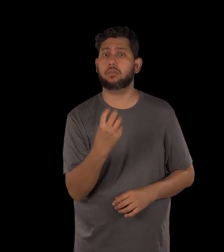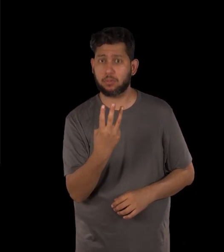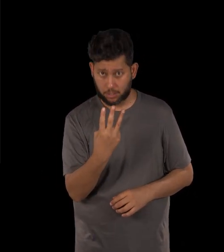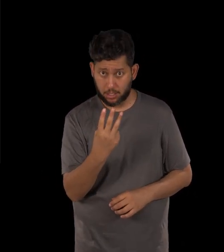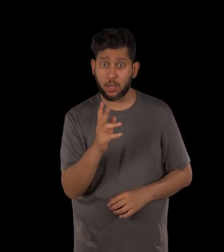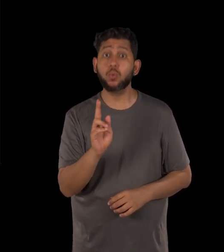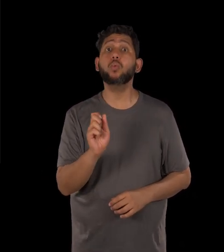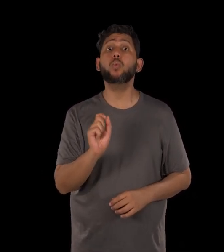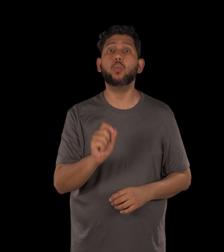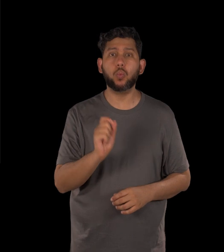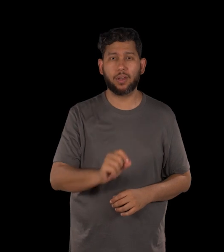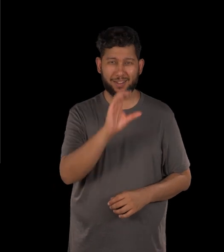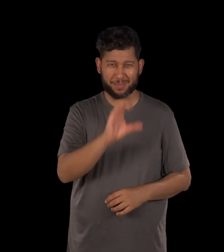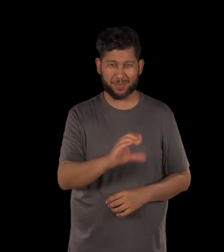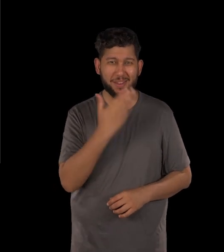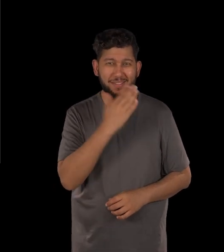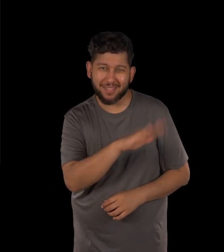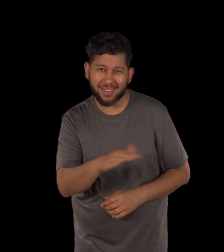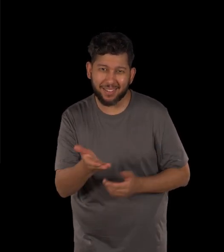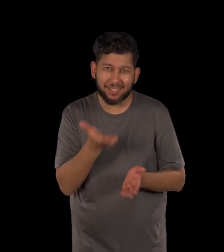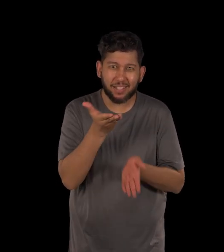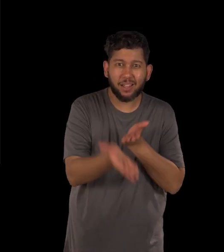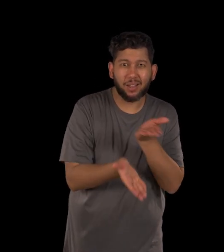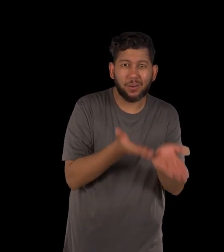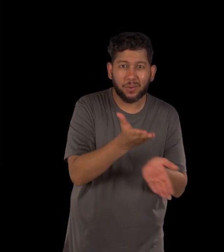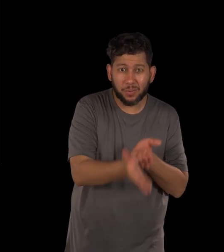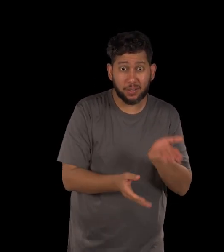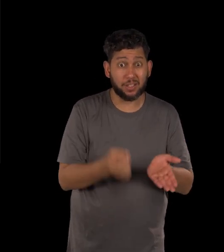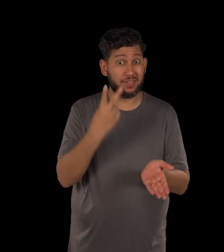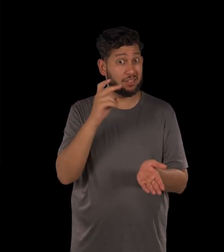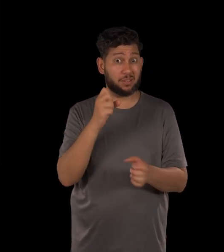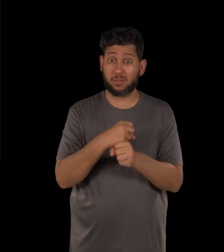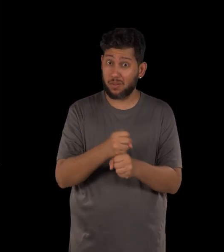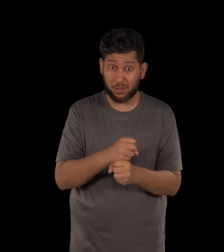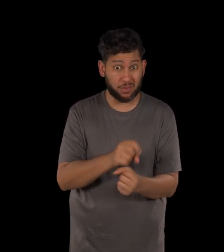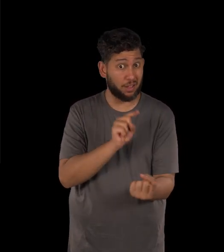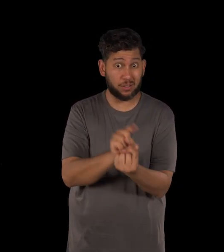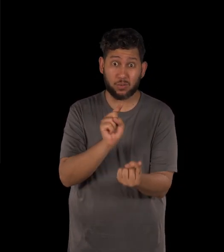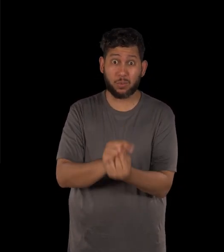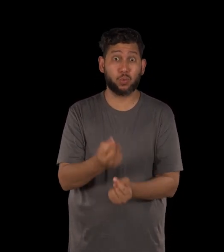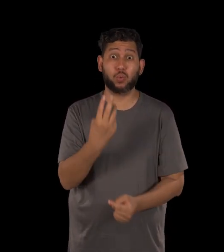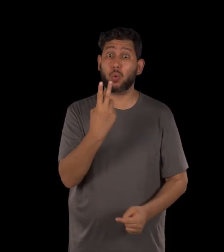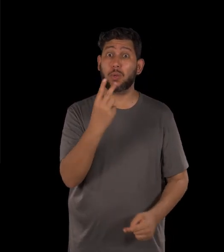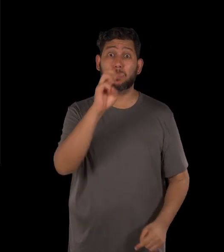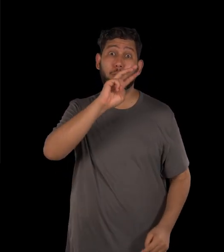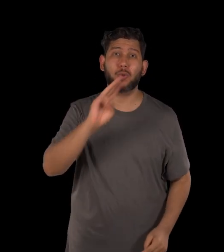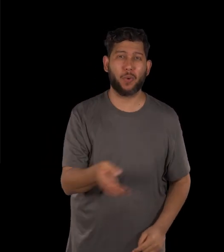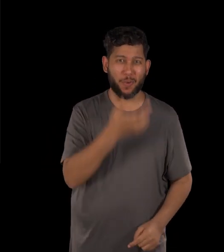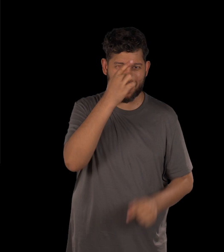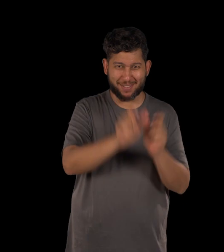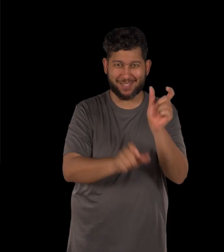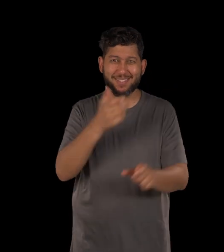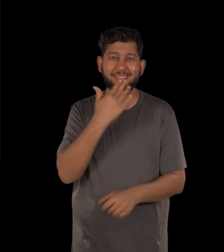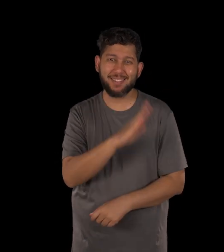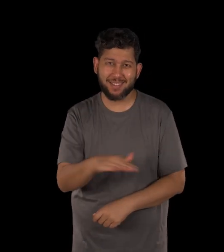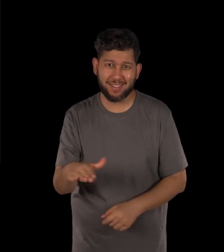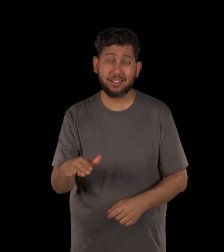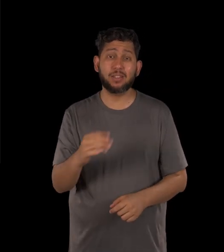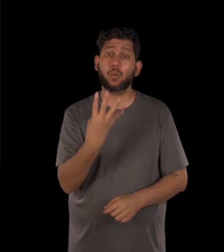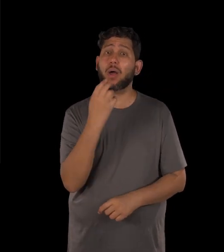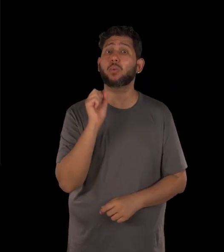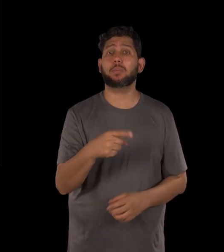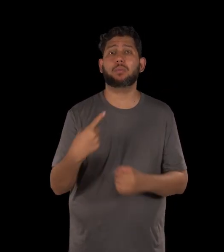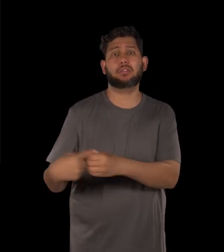Criança, que em seus primeiros 25 anos atendeu quase 2 milhões de crianças em mais de 4.000 municípios brasileiros.